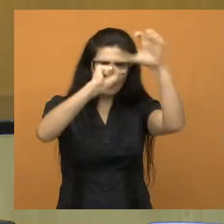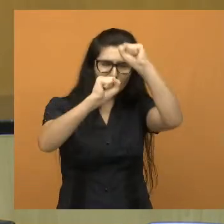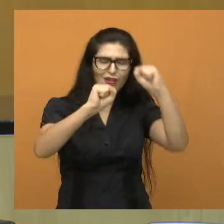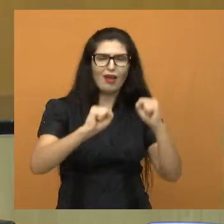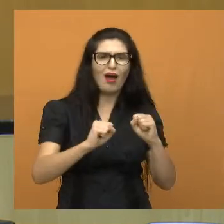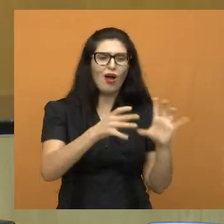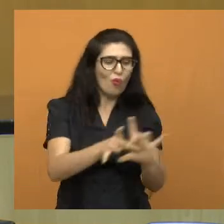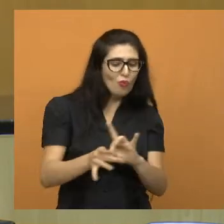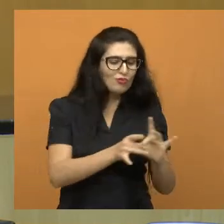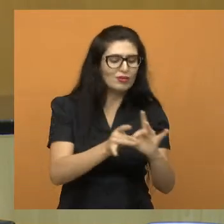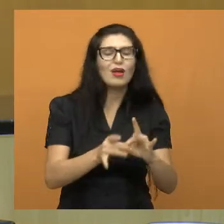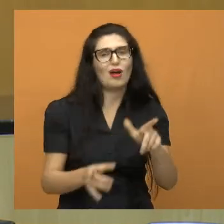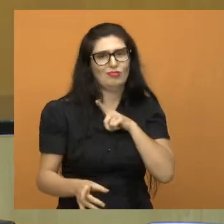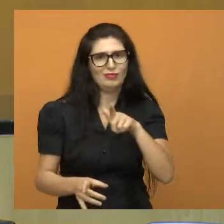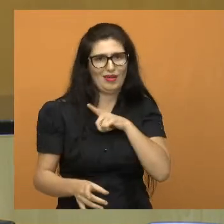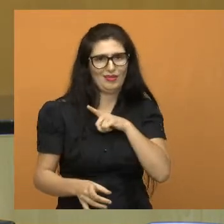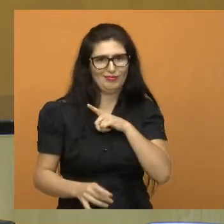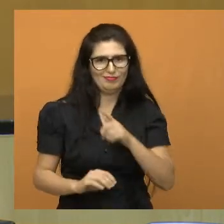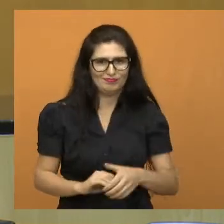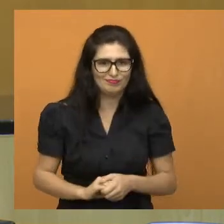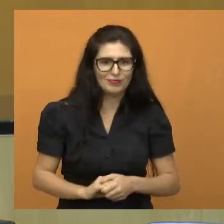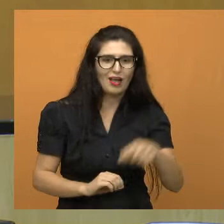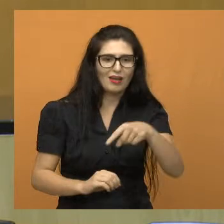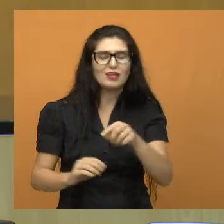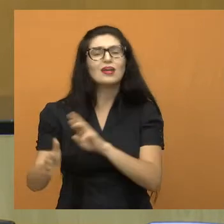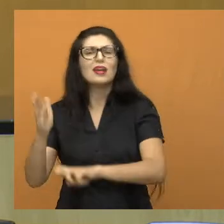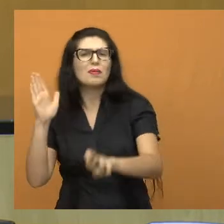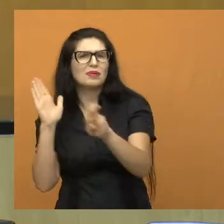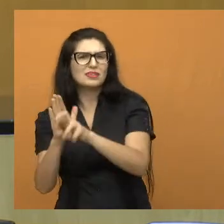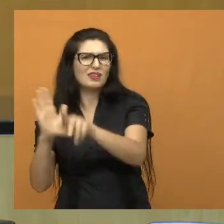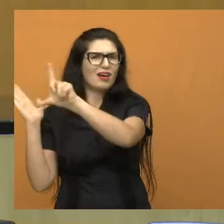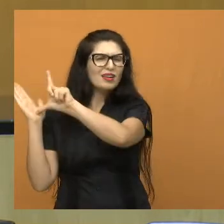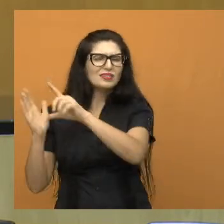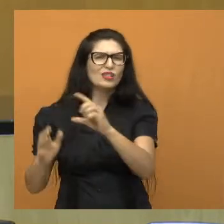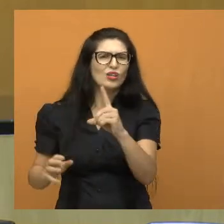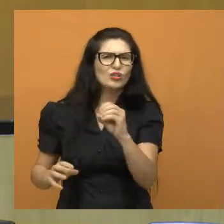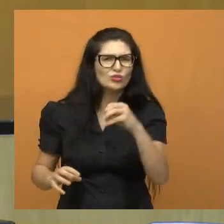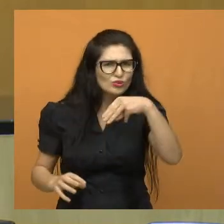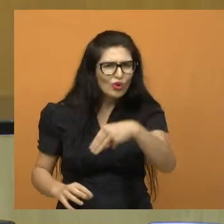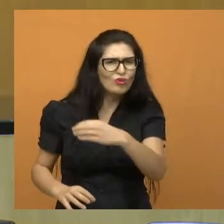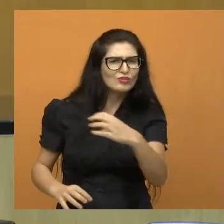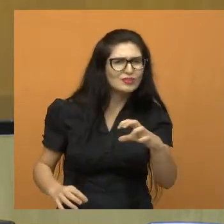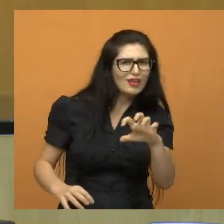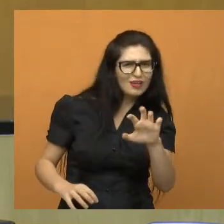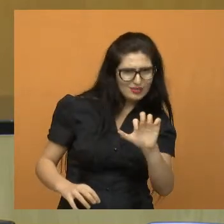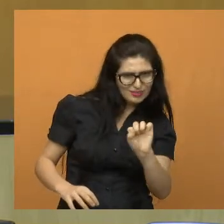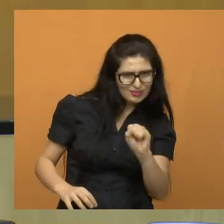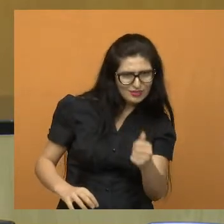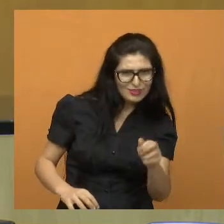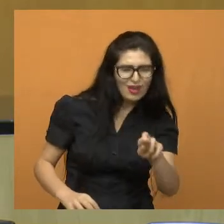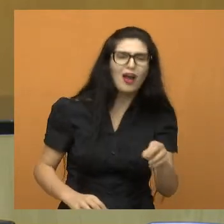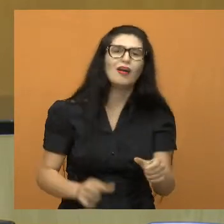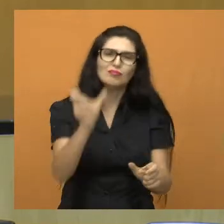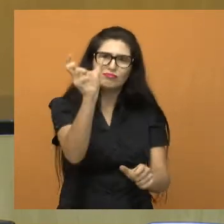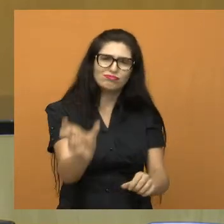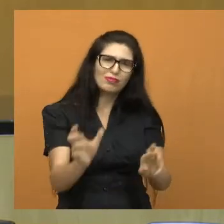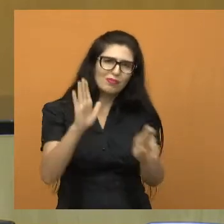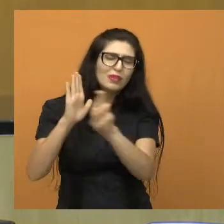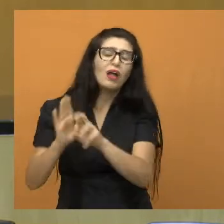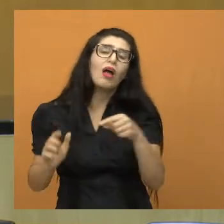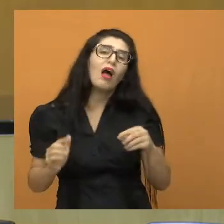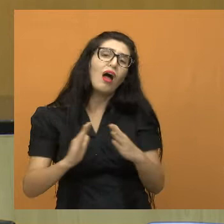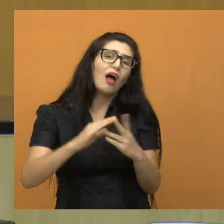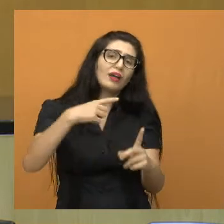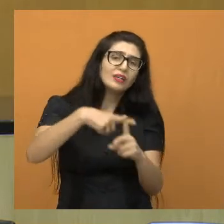todos. Quando aqui estive também representando Dom César, no início dessa legislatura, eu fiz questão de dizer que a igreja